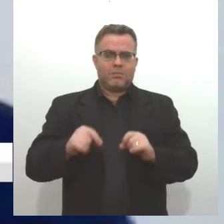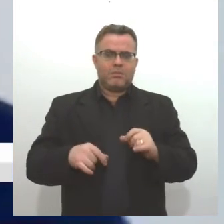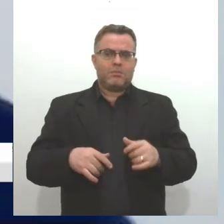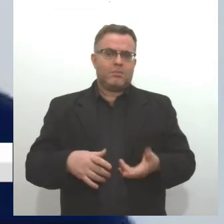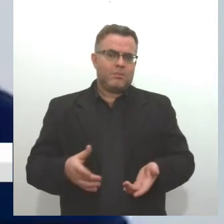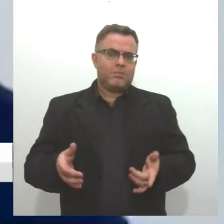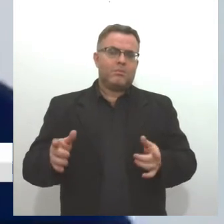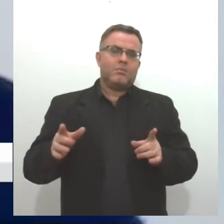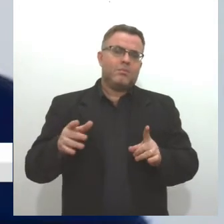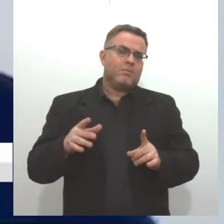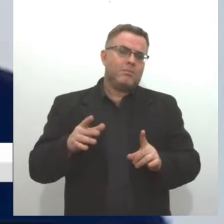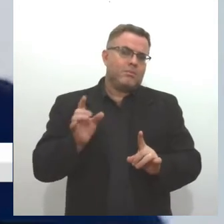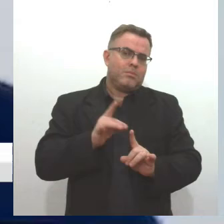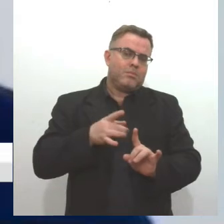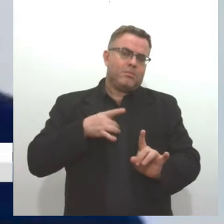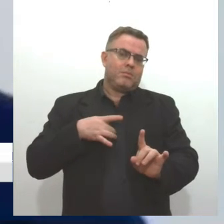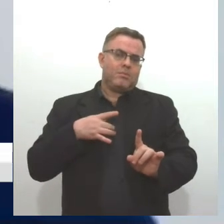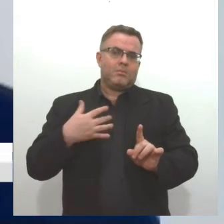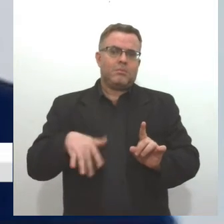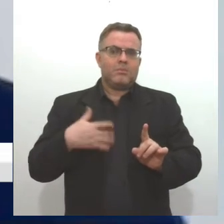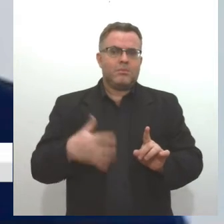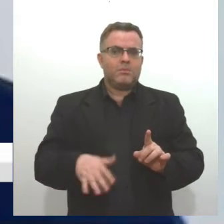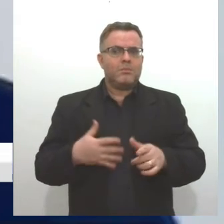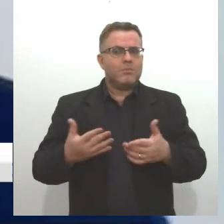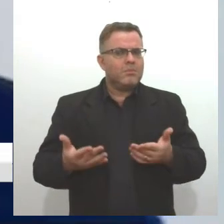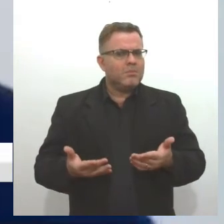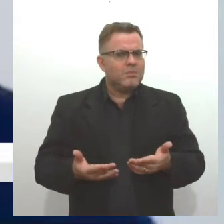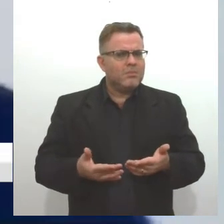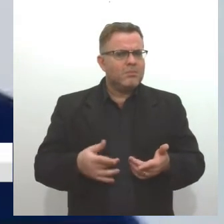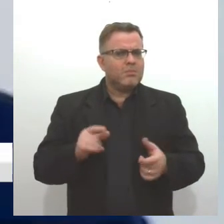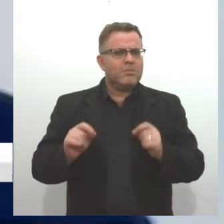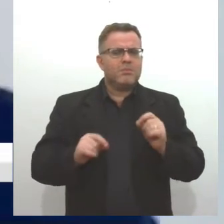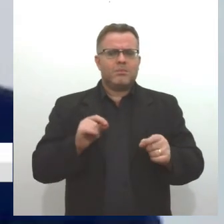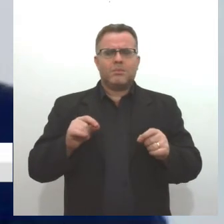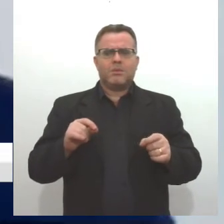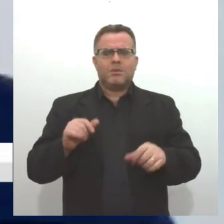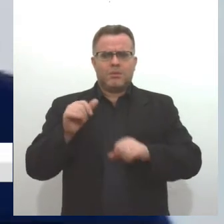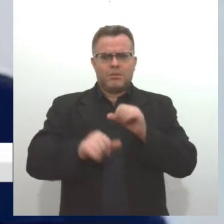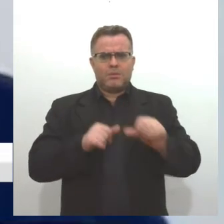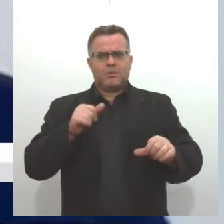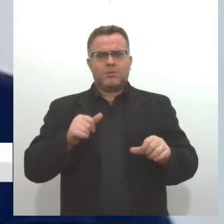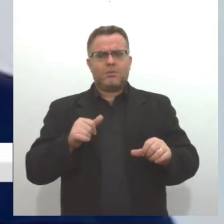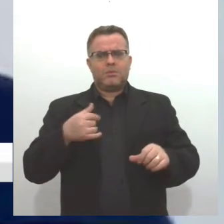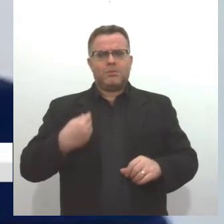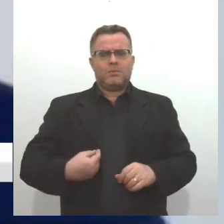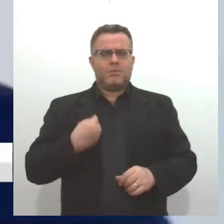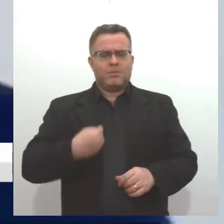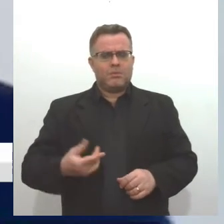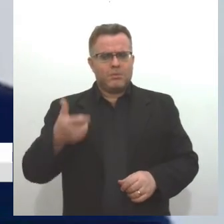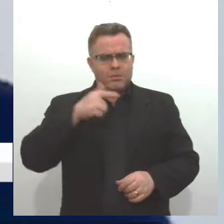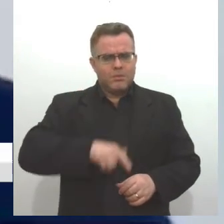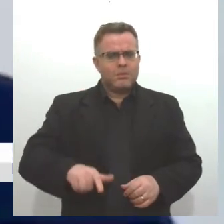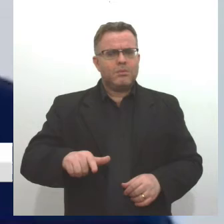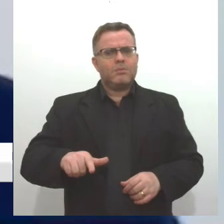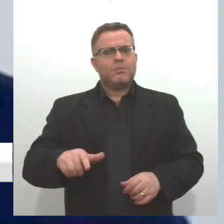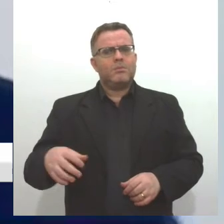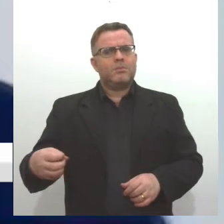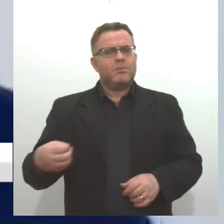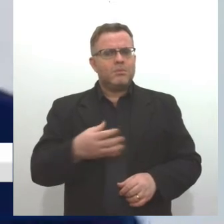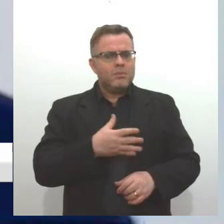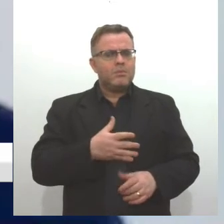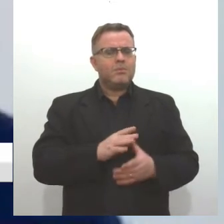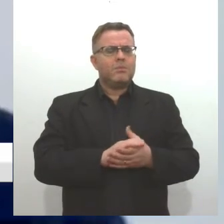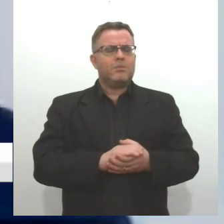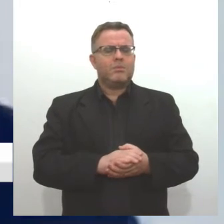mas a gente já ficou sabendo que esse nome vai ser modificado e que ele vem novamente se